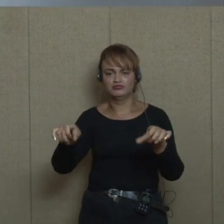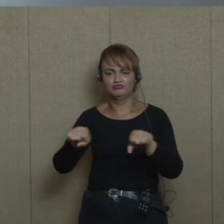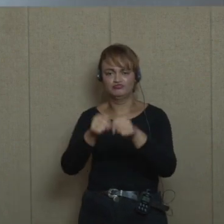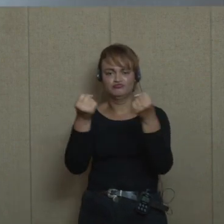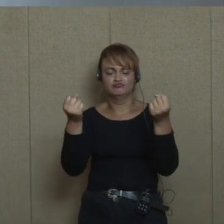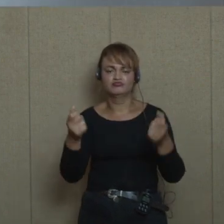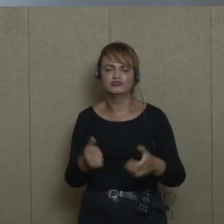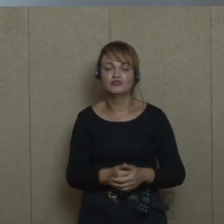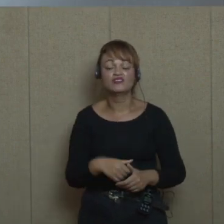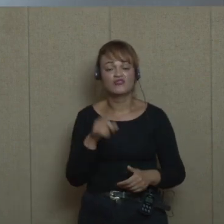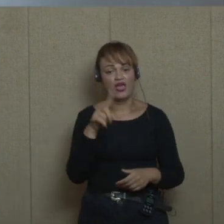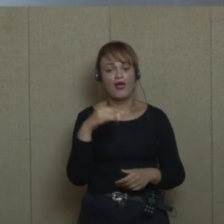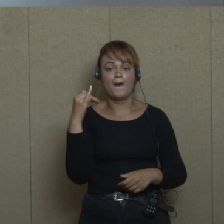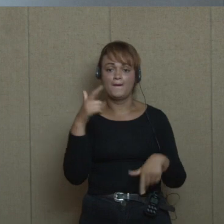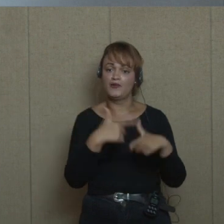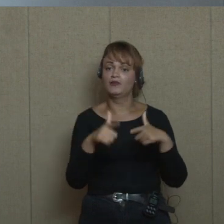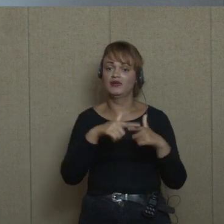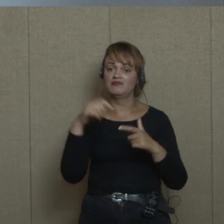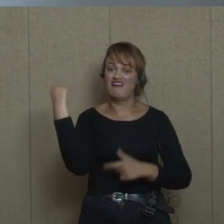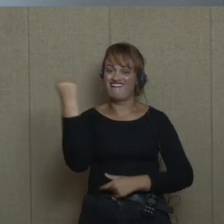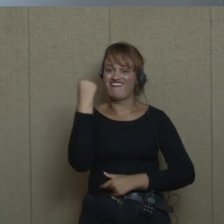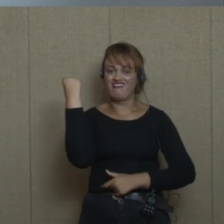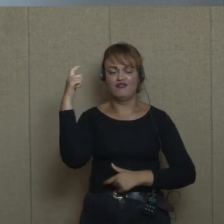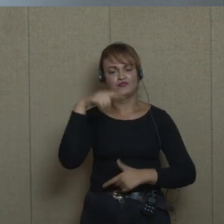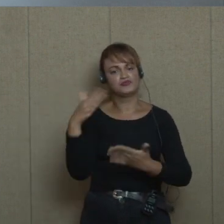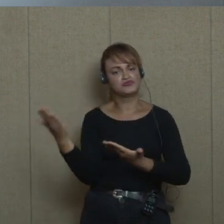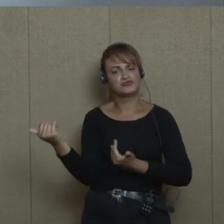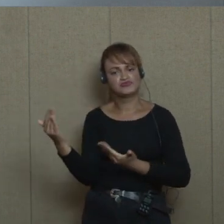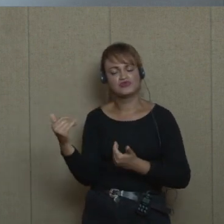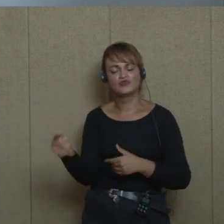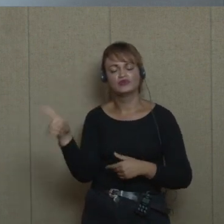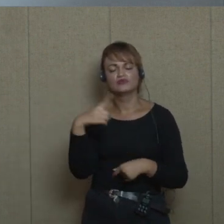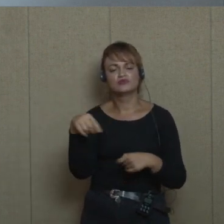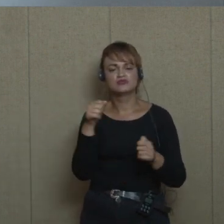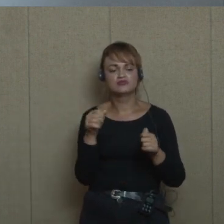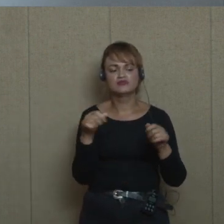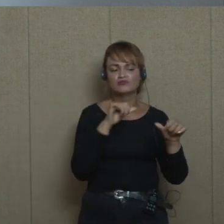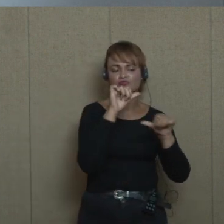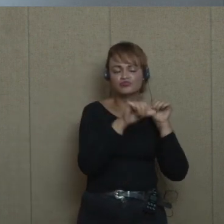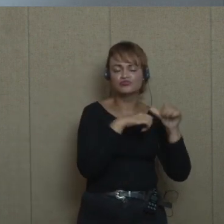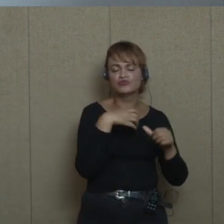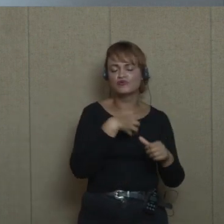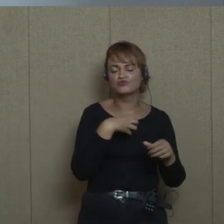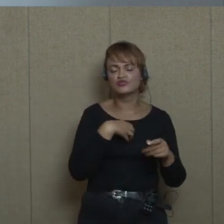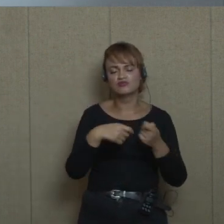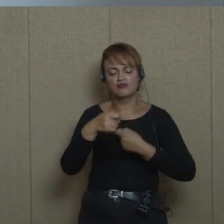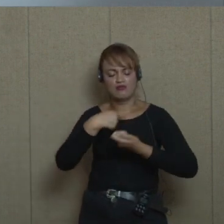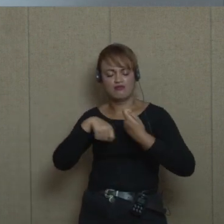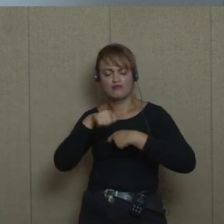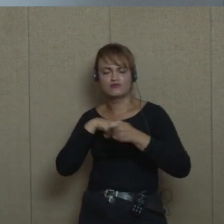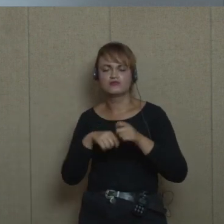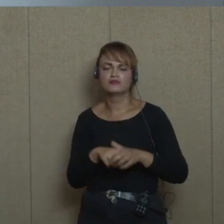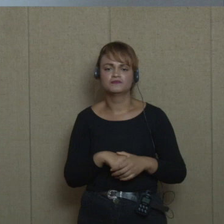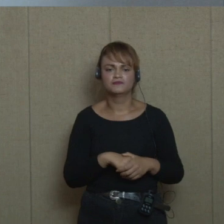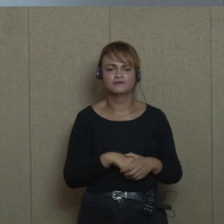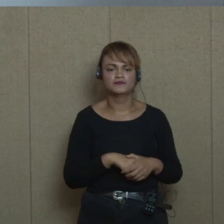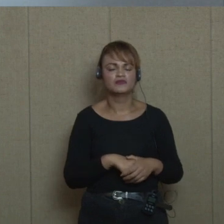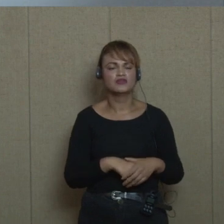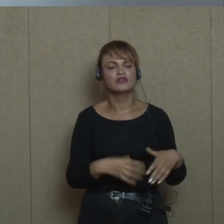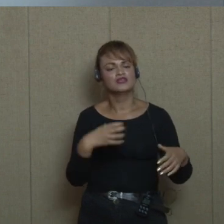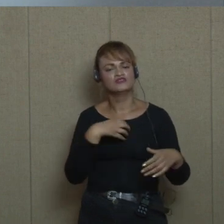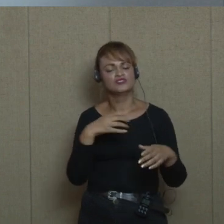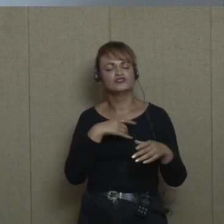E isso é um problema grande para os nossos jovens. Nós temos que mudar totalmente a forma que nós fazemos a economia. E essa é a forma de